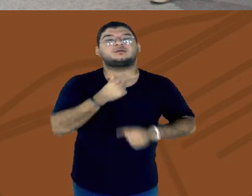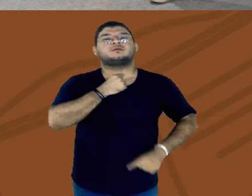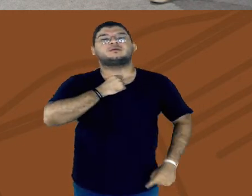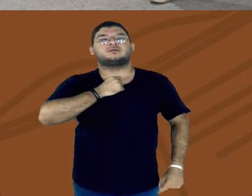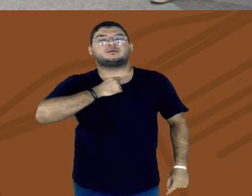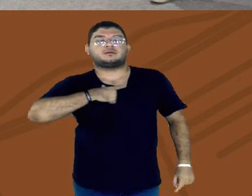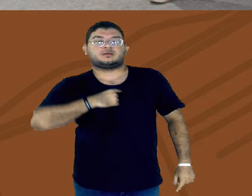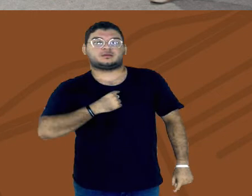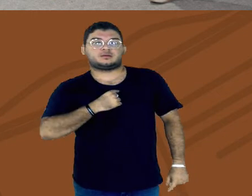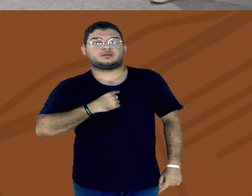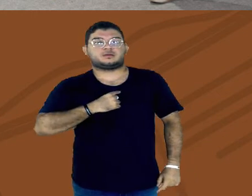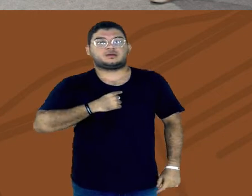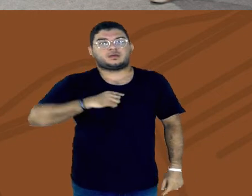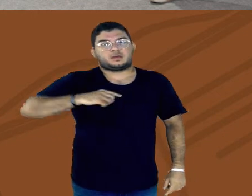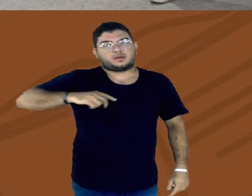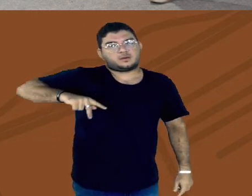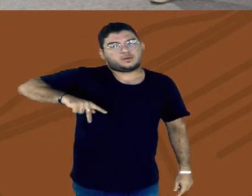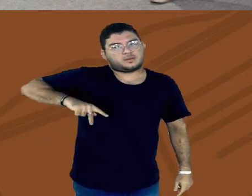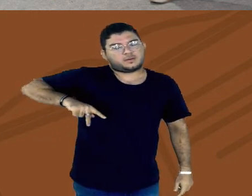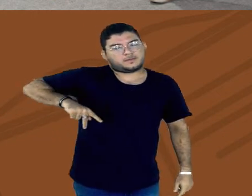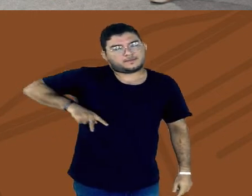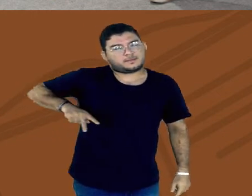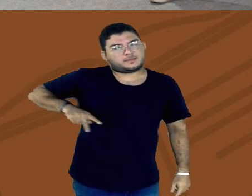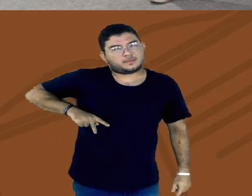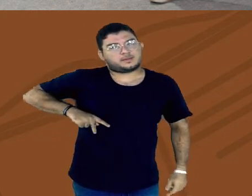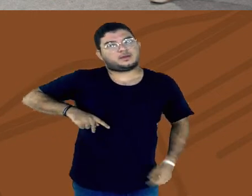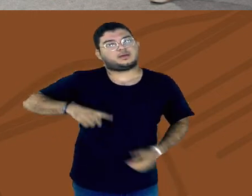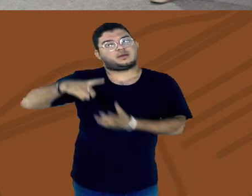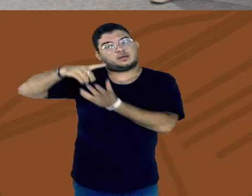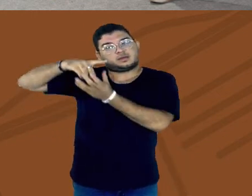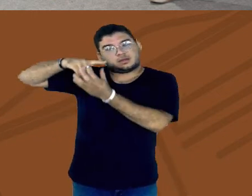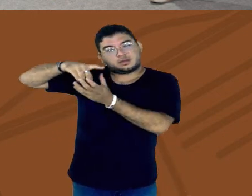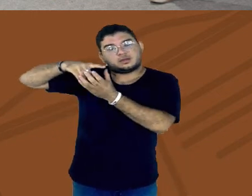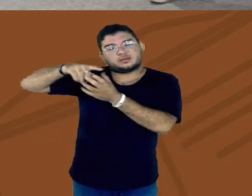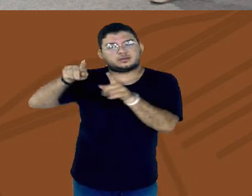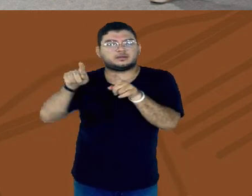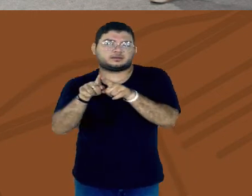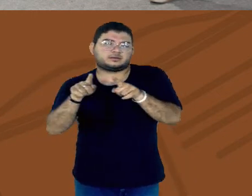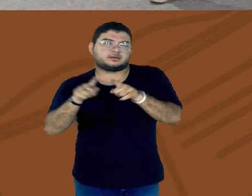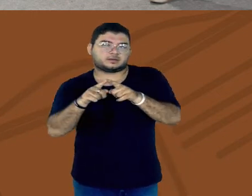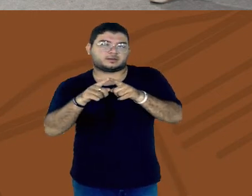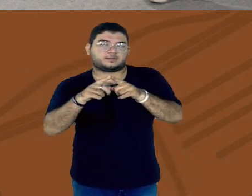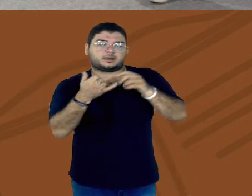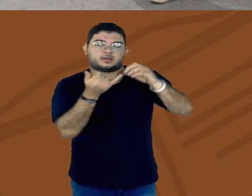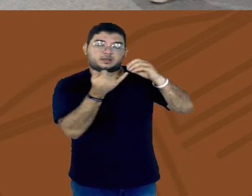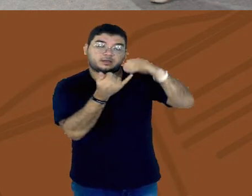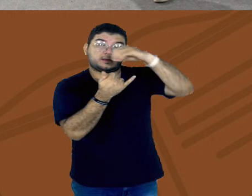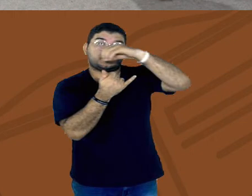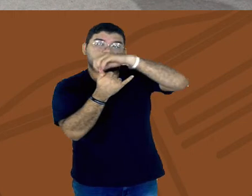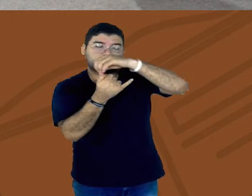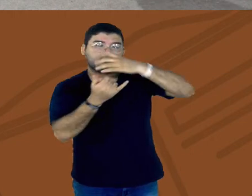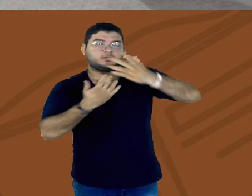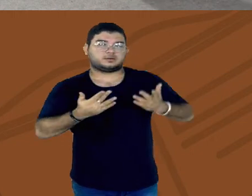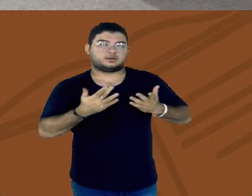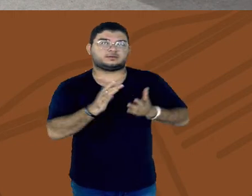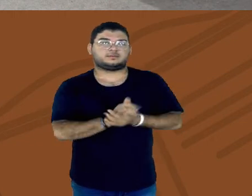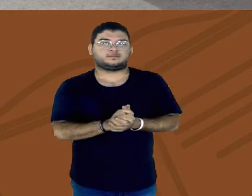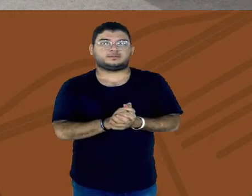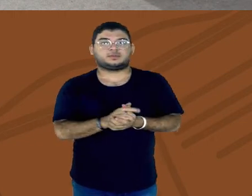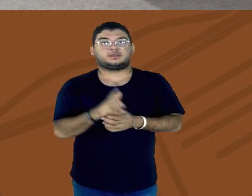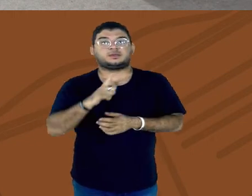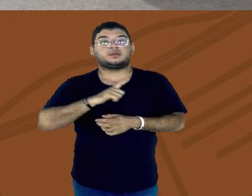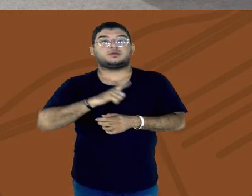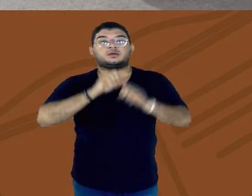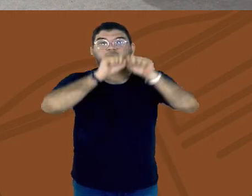glândula suprarrenal, o pâncreas, testículo, o ovário. São glândulas que compõem aí o nosso